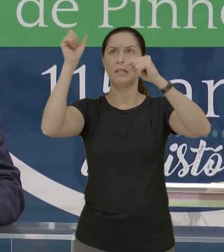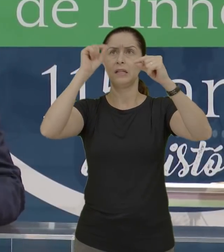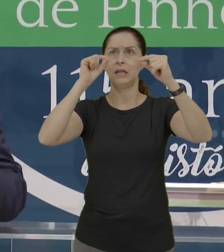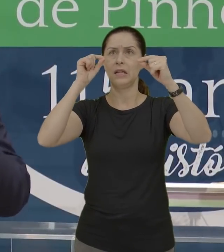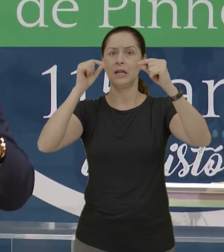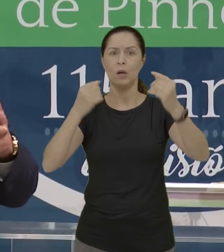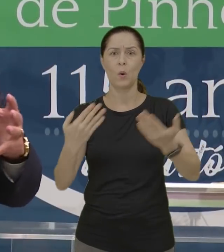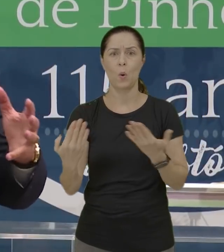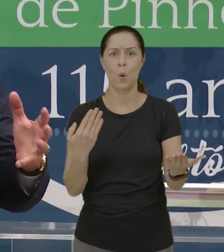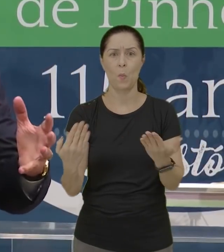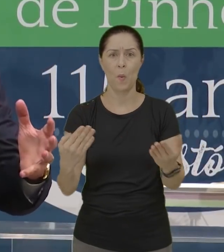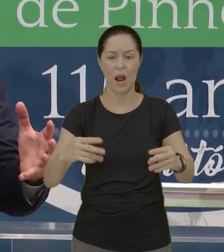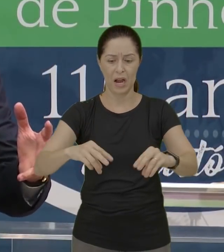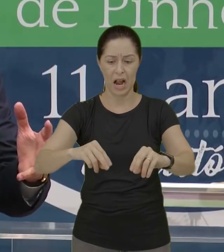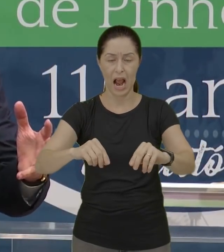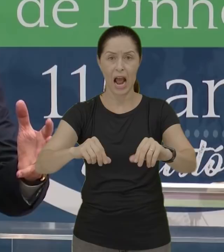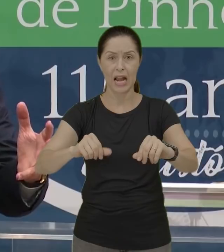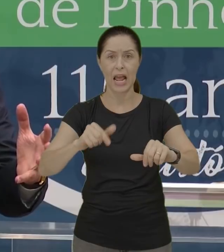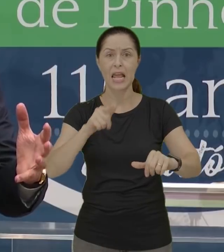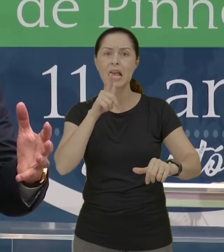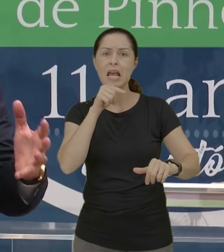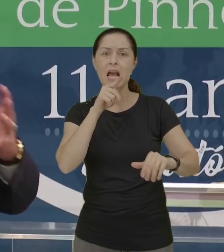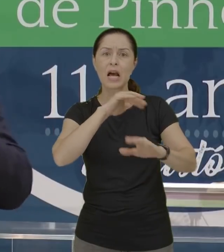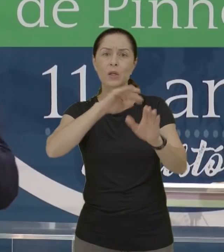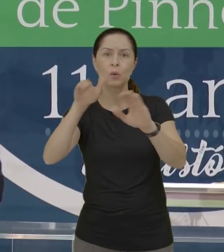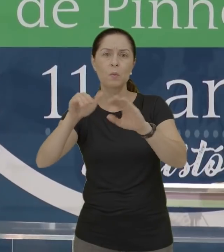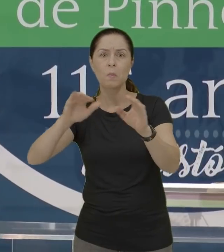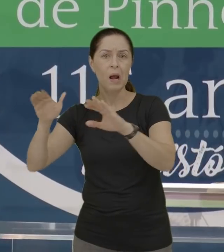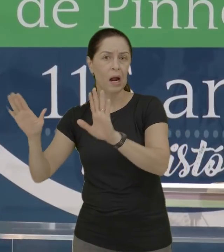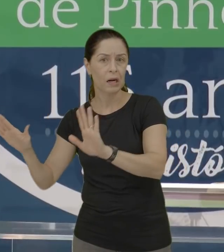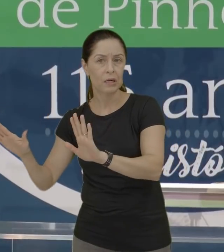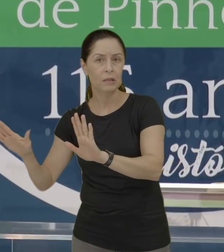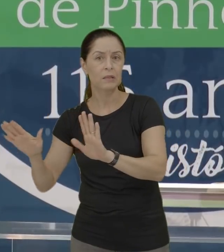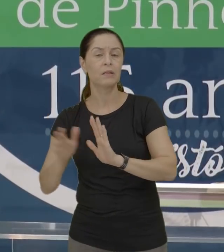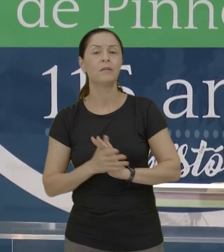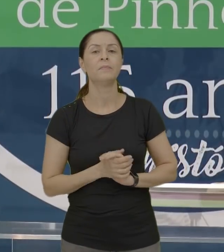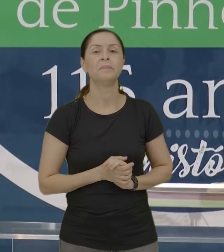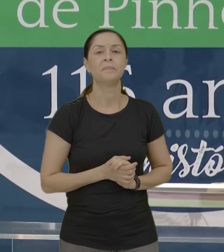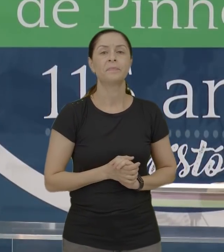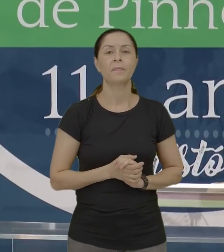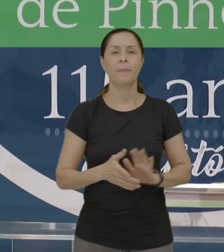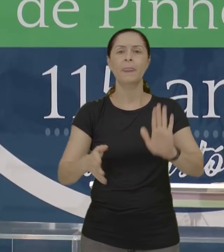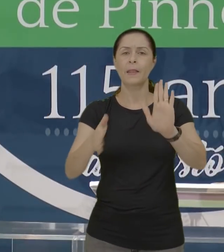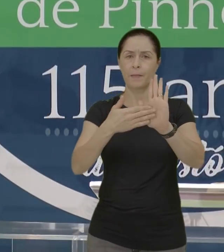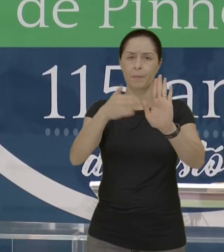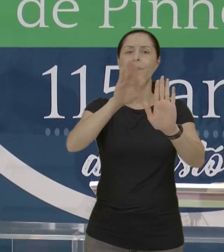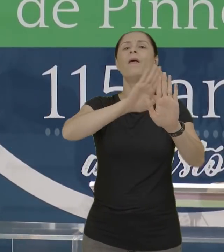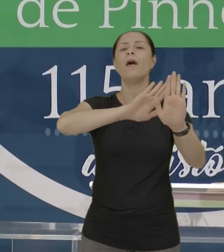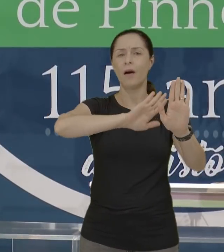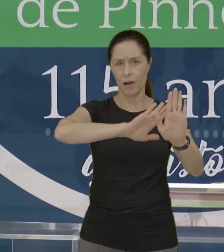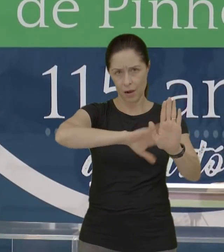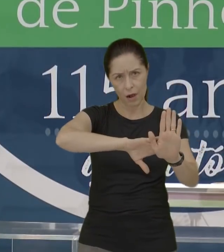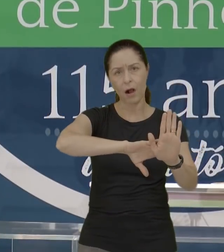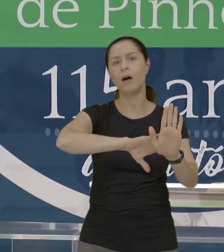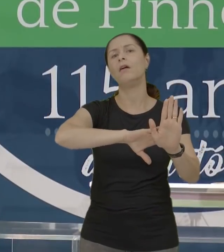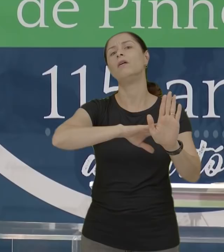dele seria como as areias da praia do mar. É claro que é um termo